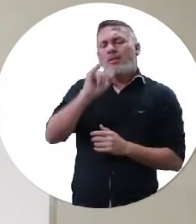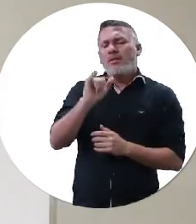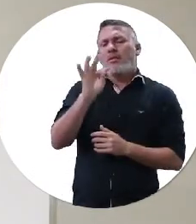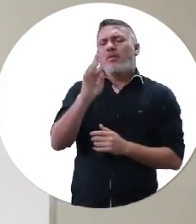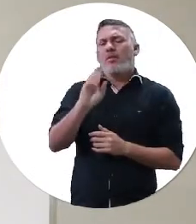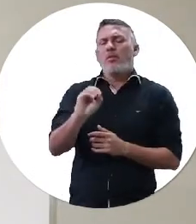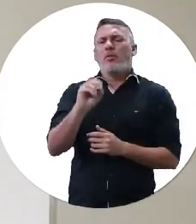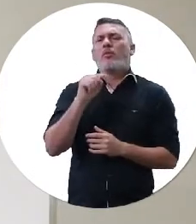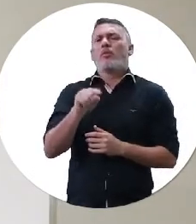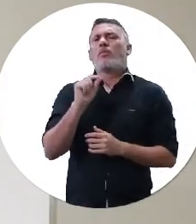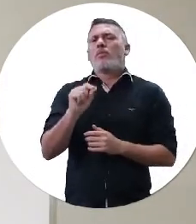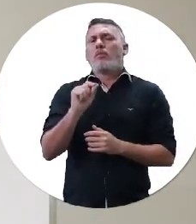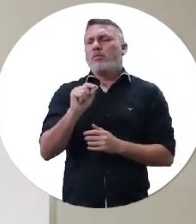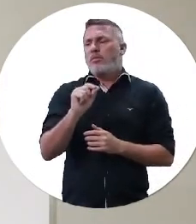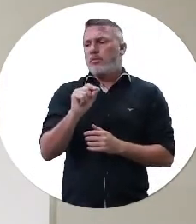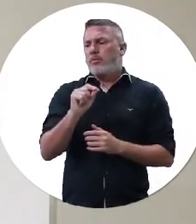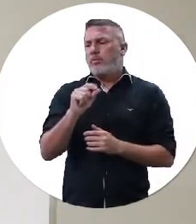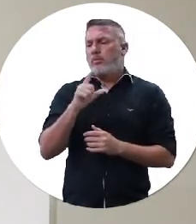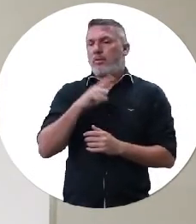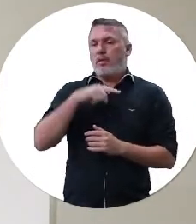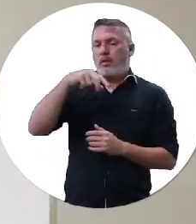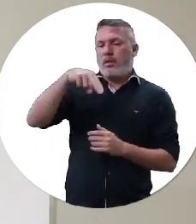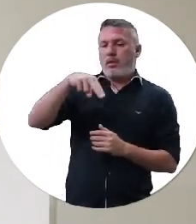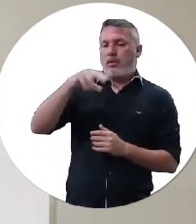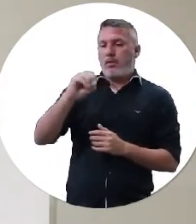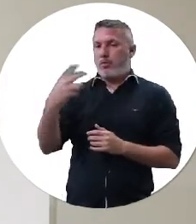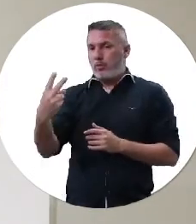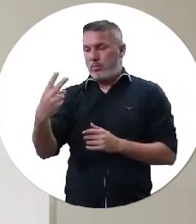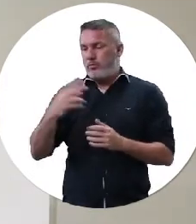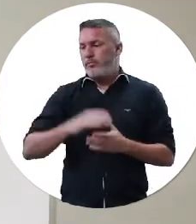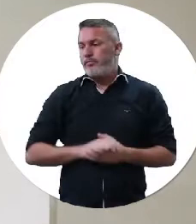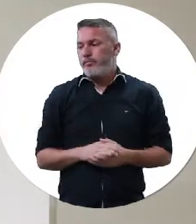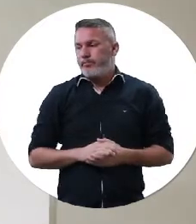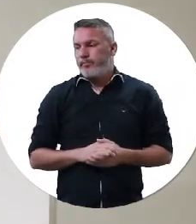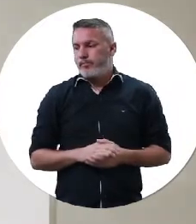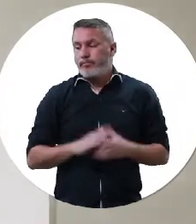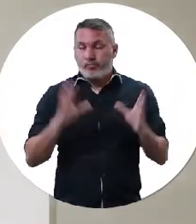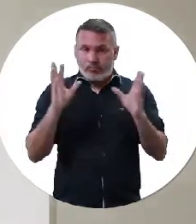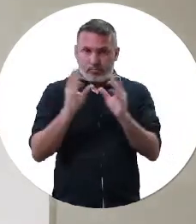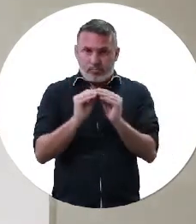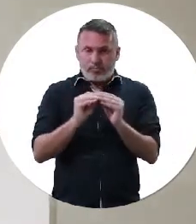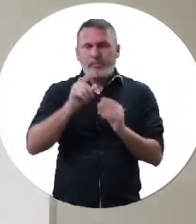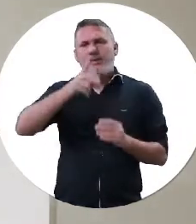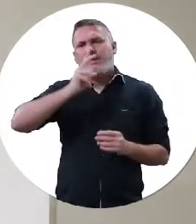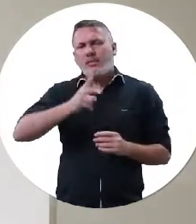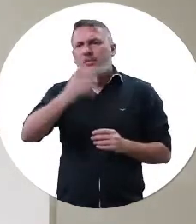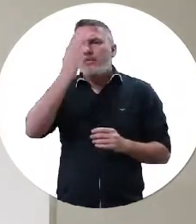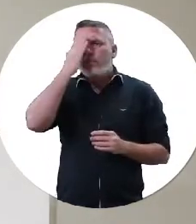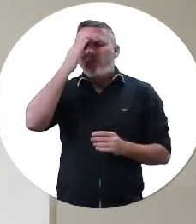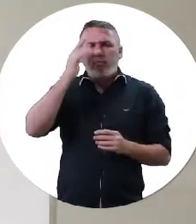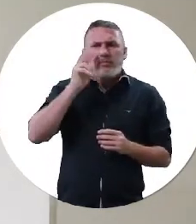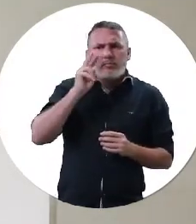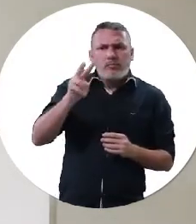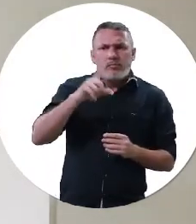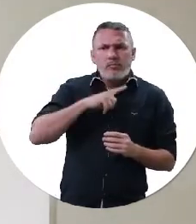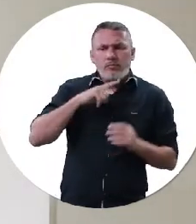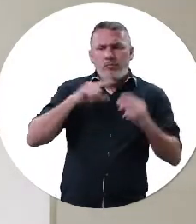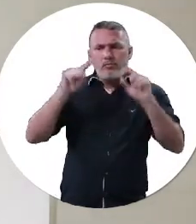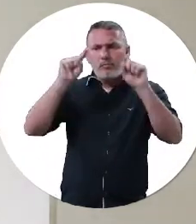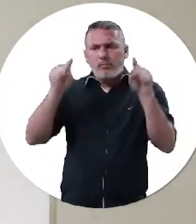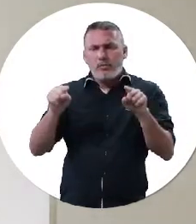Então, toda vez que você tiver um grupo funcional nitro ligado a um carbono, uma